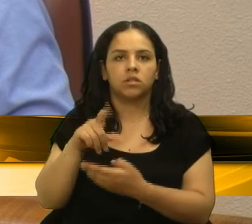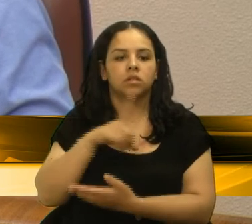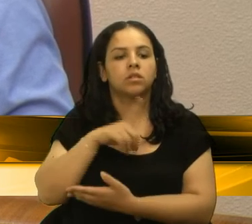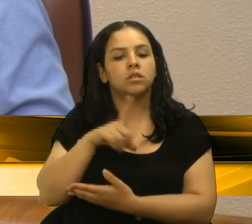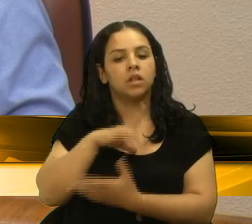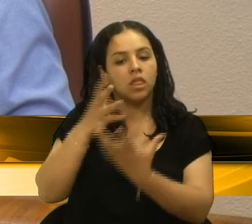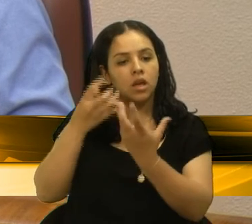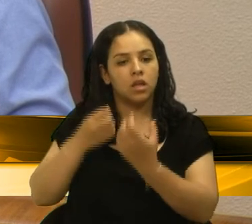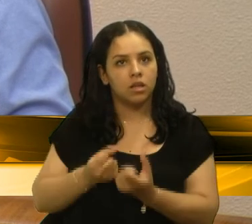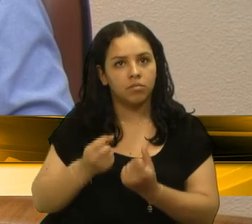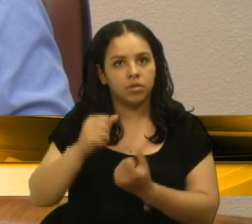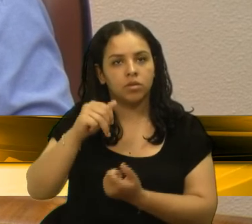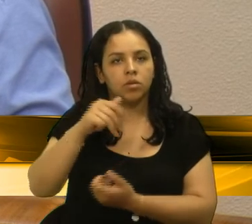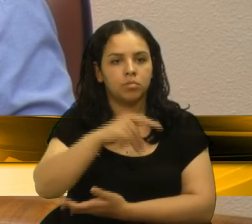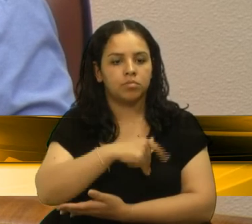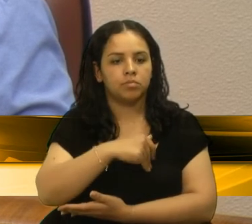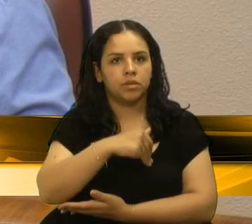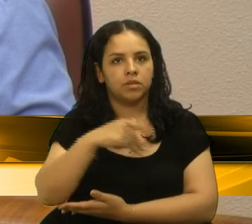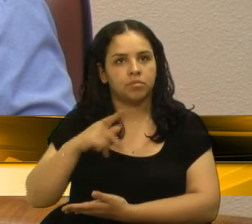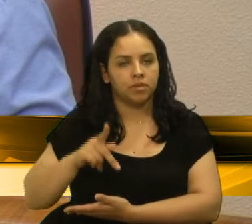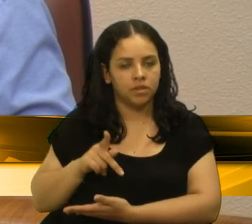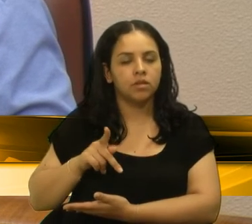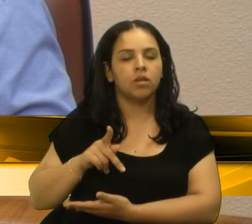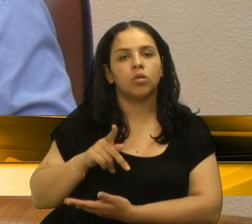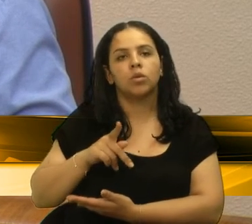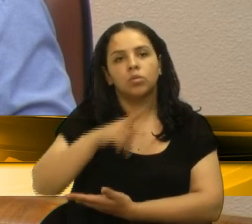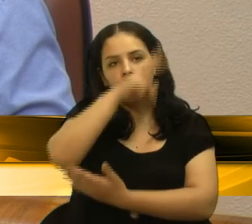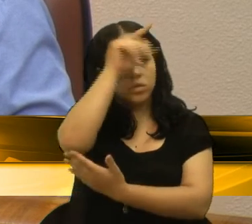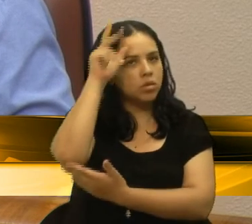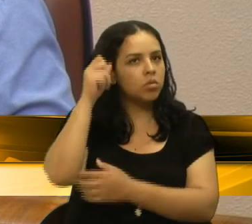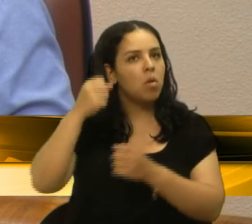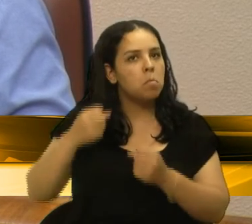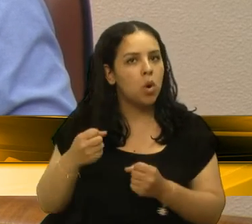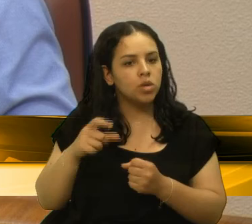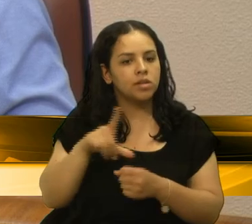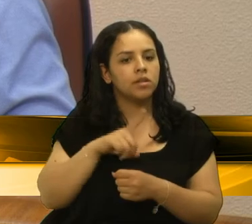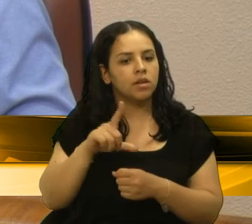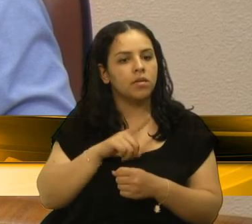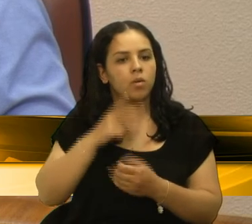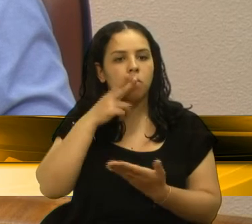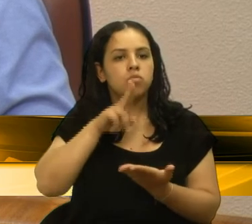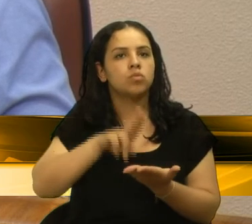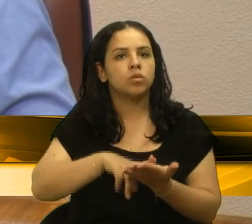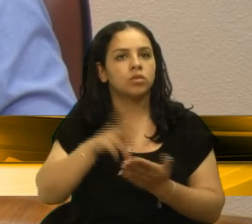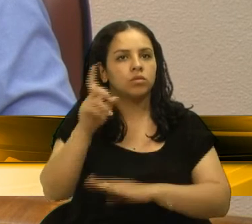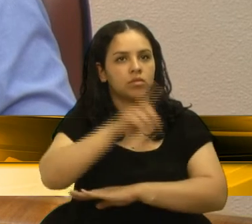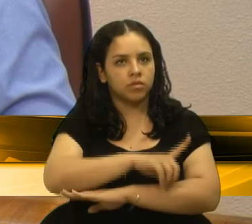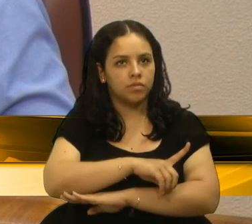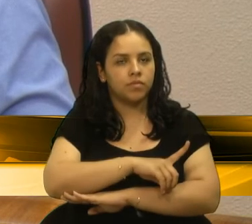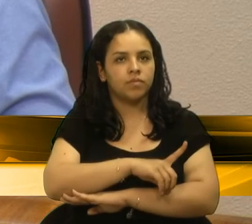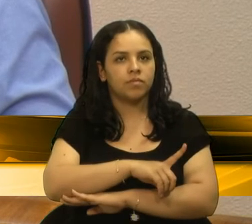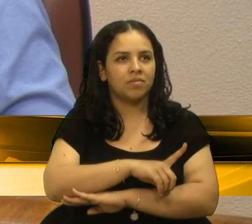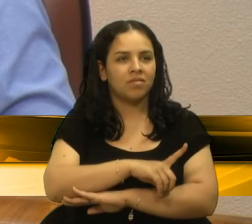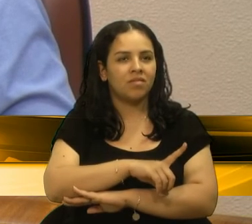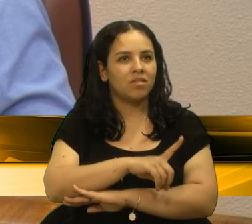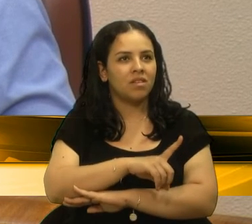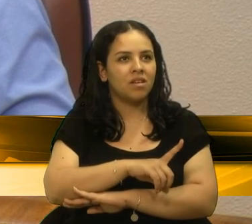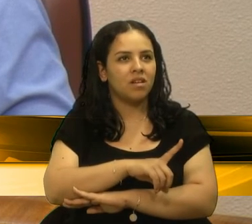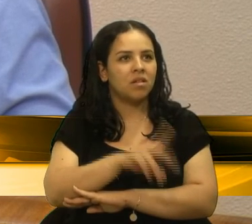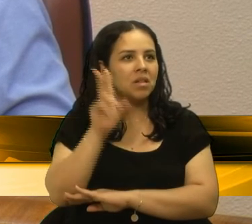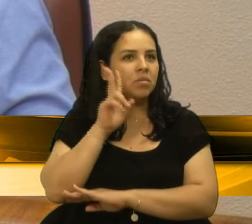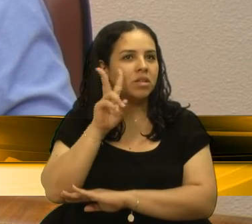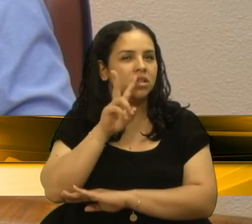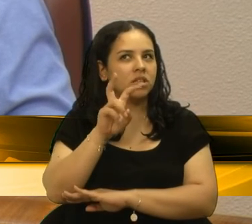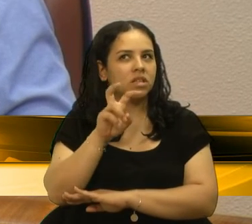aceita pelo Ministério Público Estadual e Federal, o município poderia ser penalizado com uma multa diária. Se não me engano, 500 estava